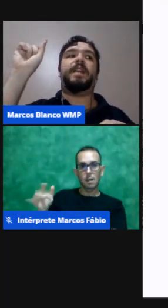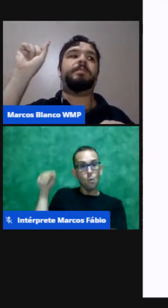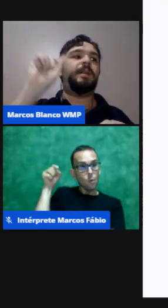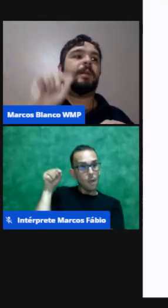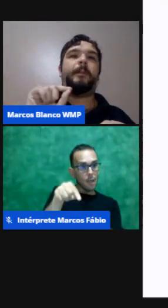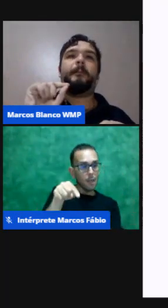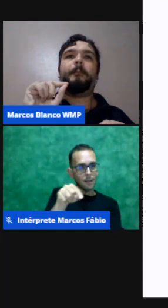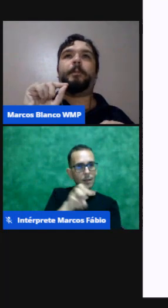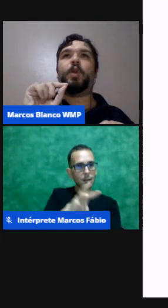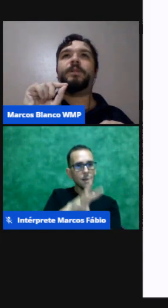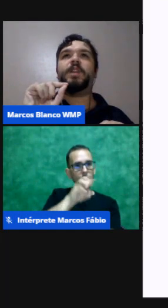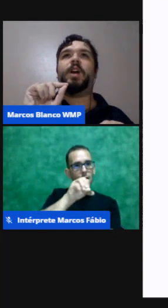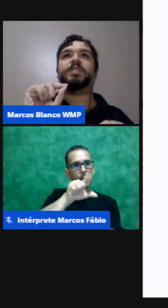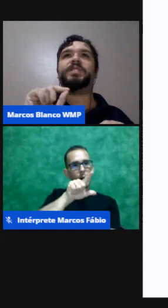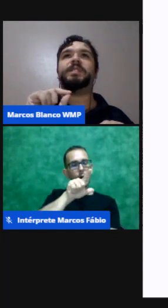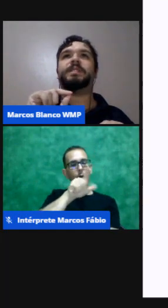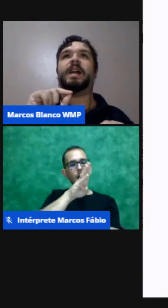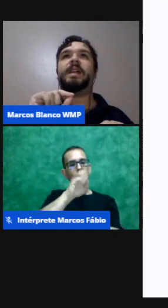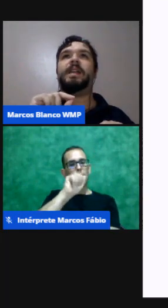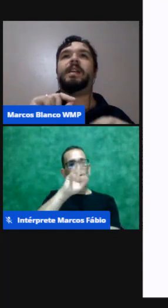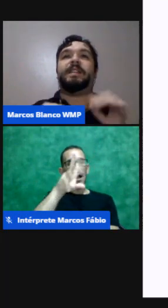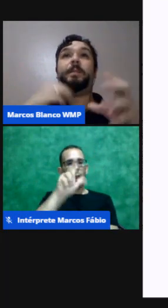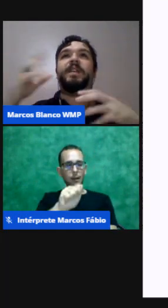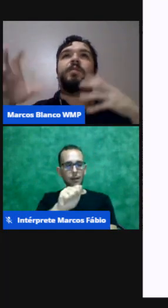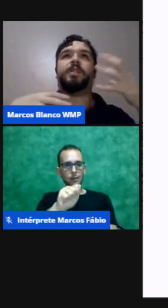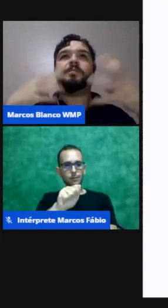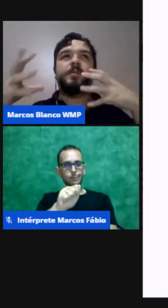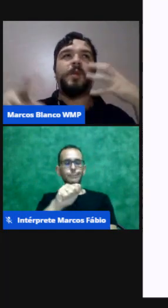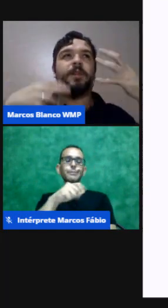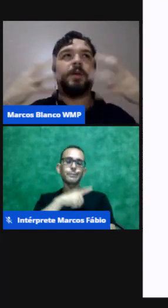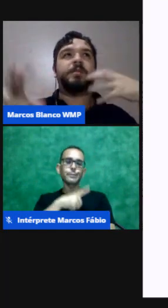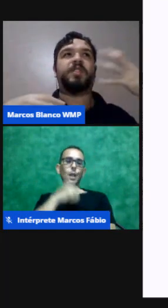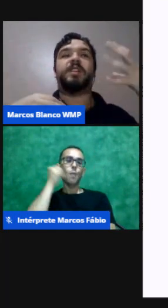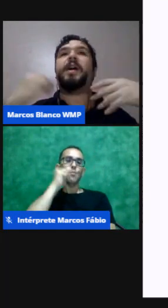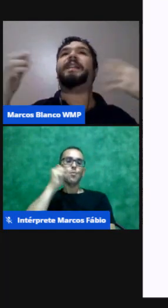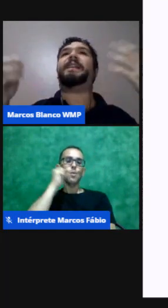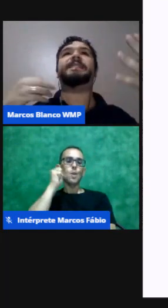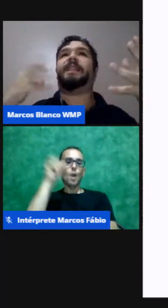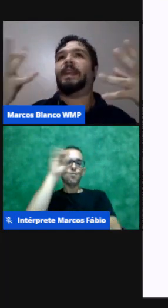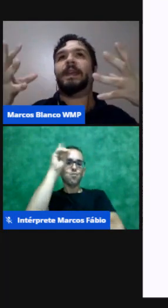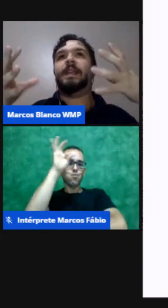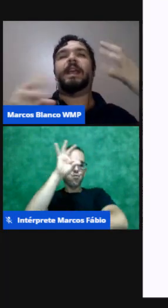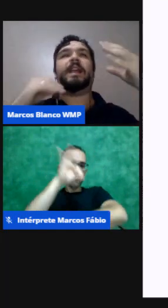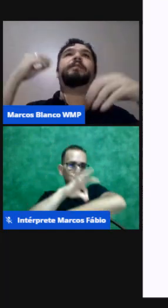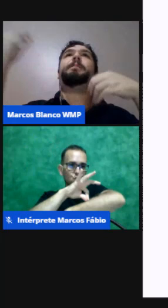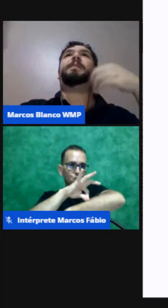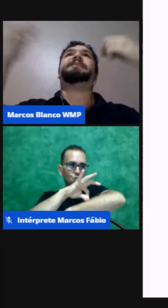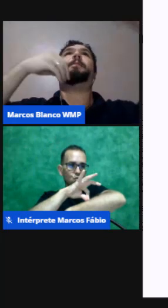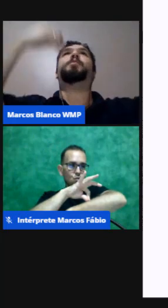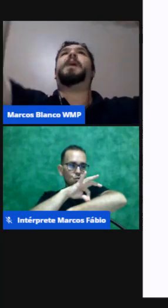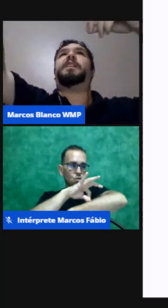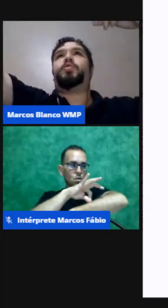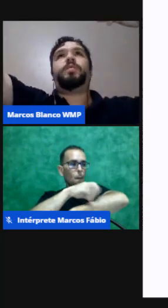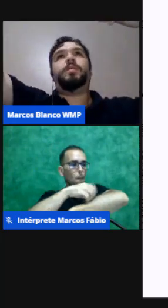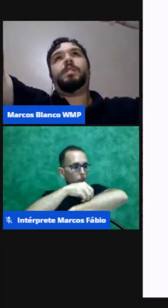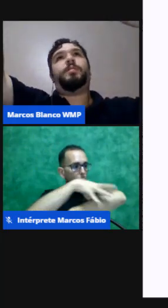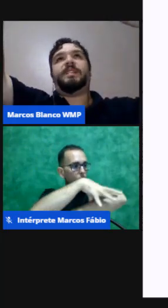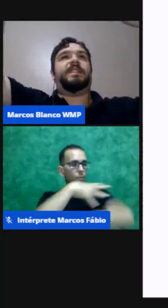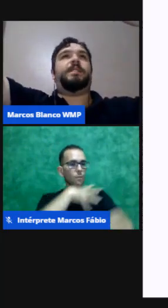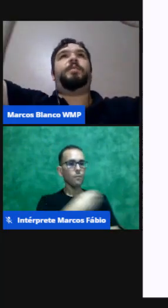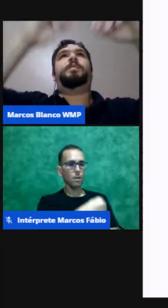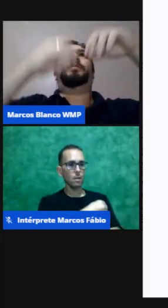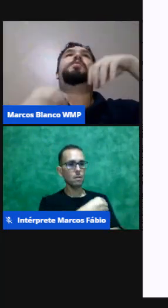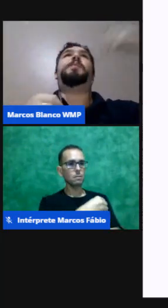ela só passa da fêmea pro filhote, tá? Até brinco quando a forma de pessoa não é DST. Ela não vai passar para o